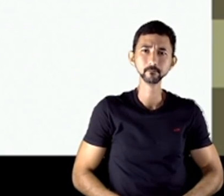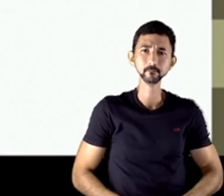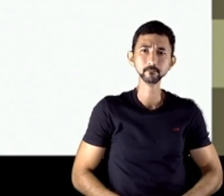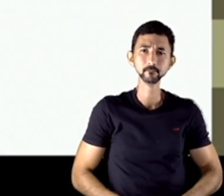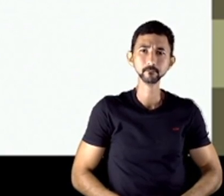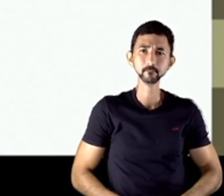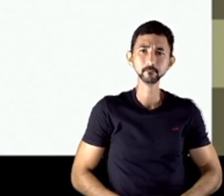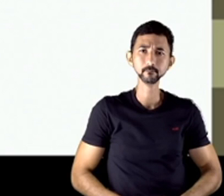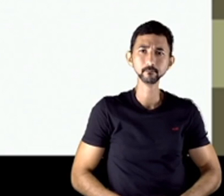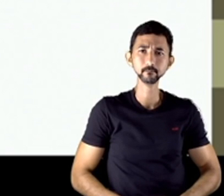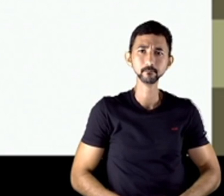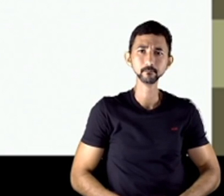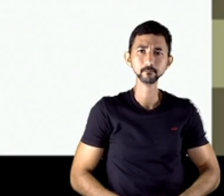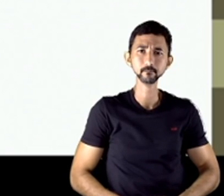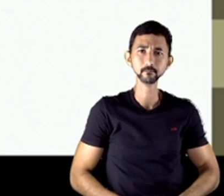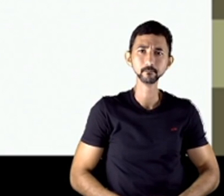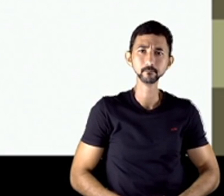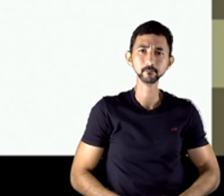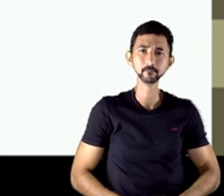O desafio é...